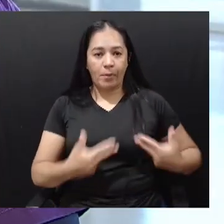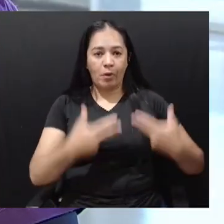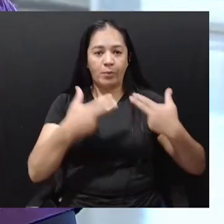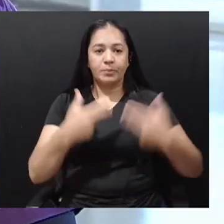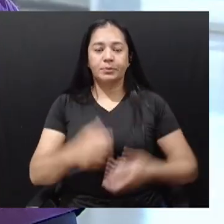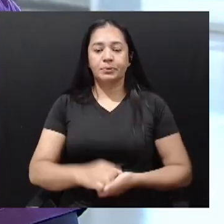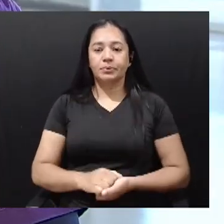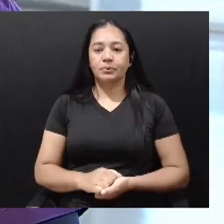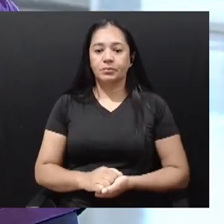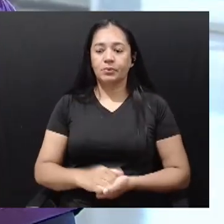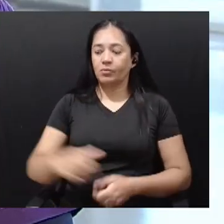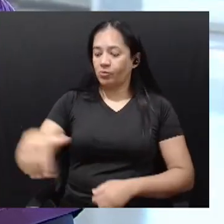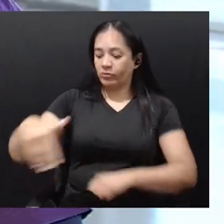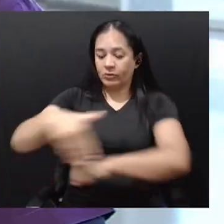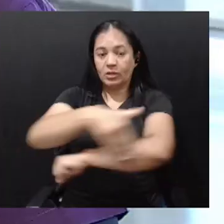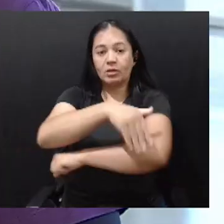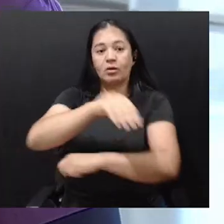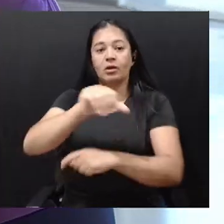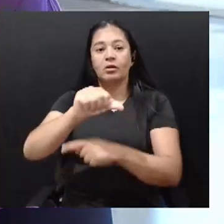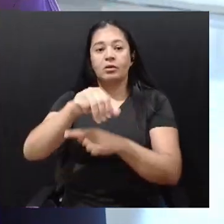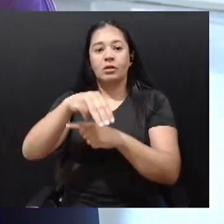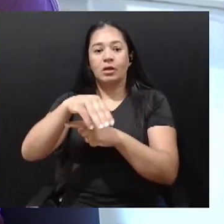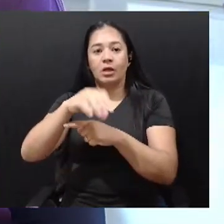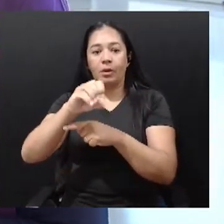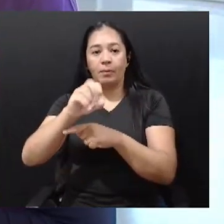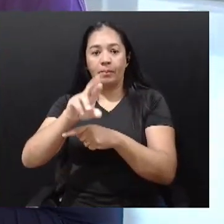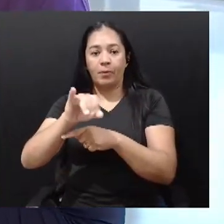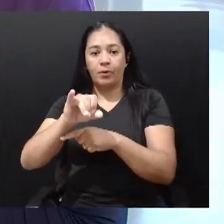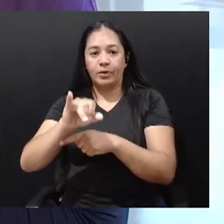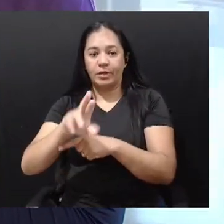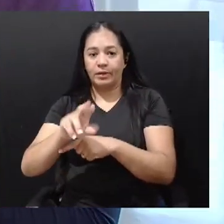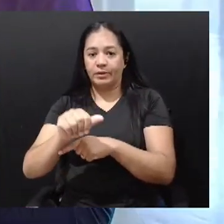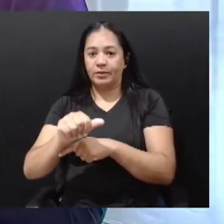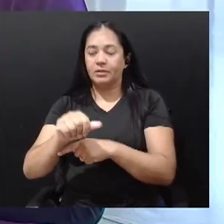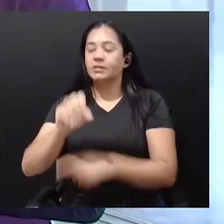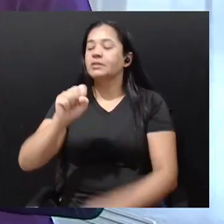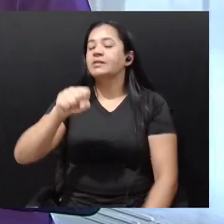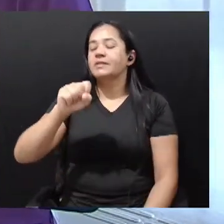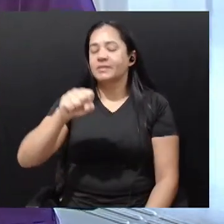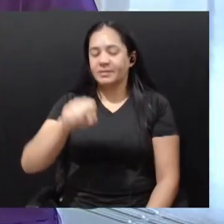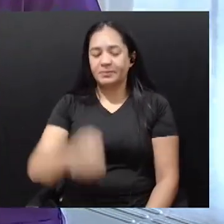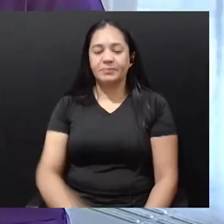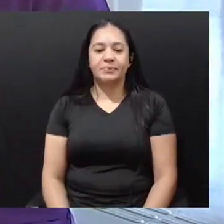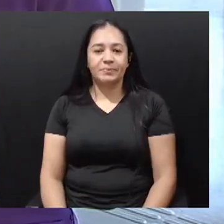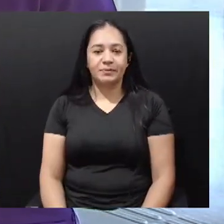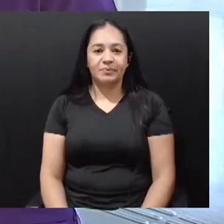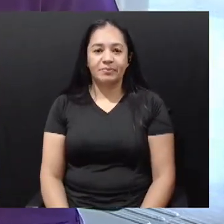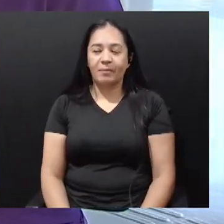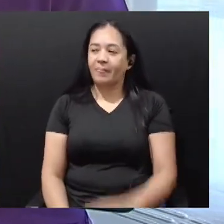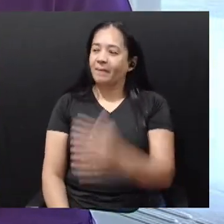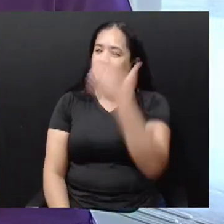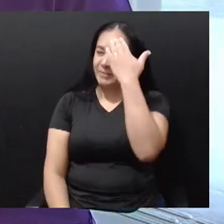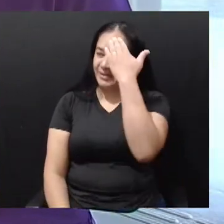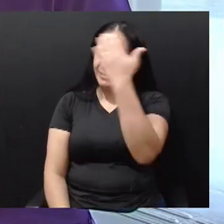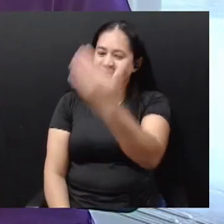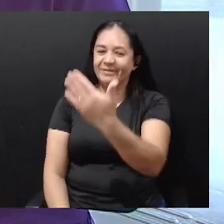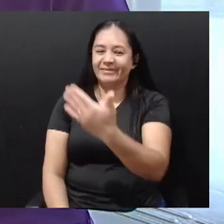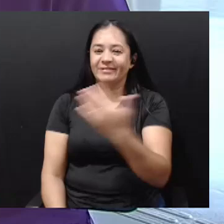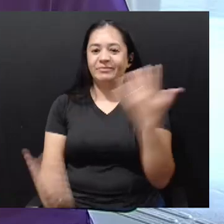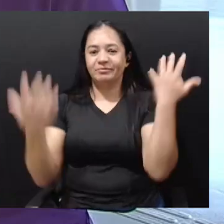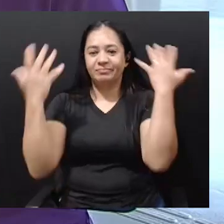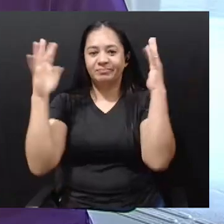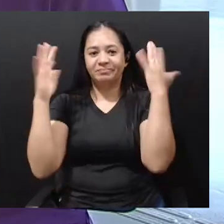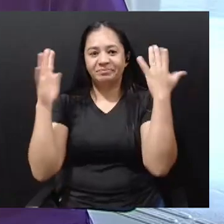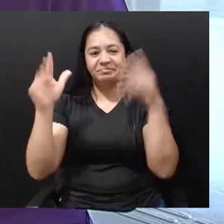das Amoreiras, número 500, no Parque Itália. Isso, exatamente. Valeu, muito obrigado e parabéns aí pelo